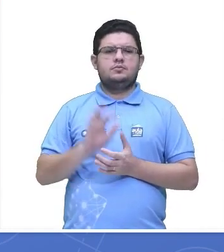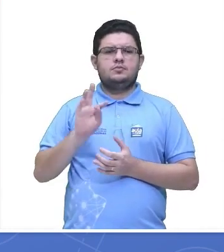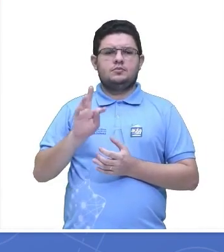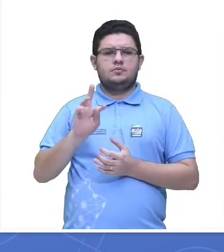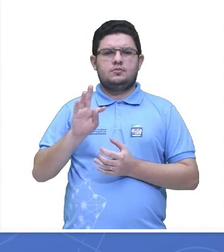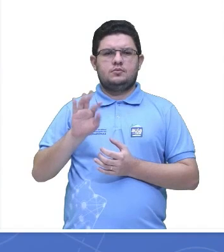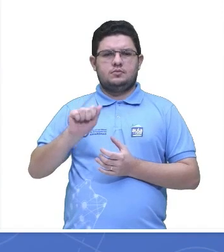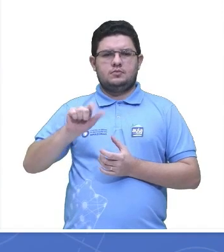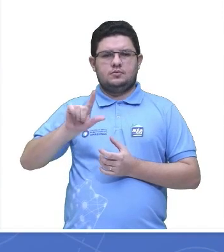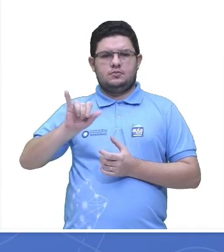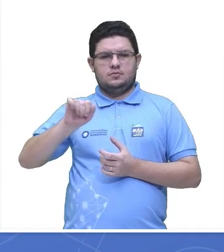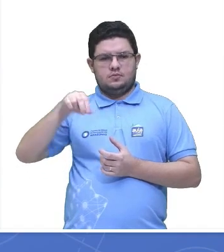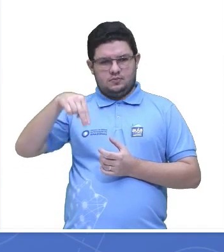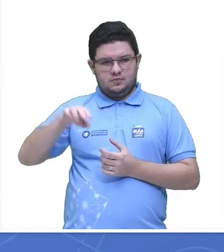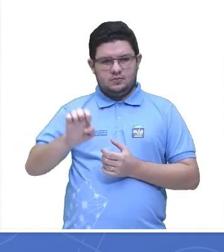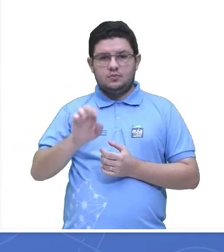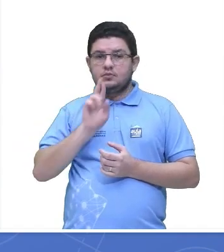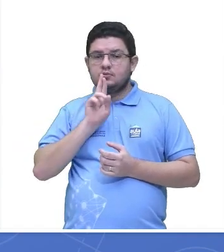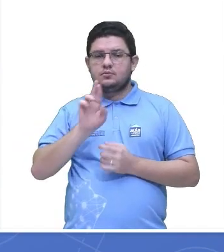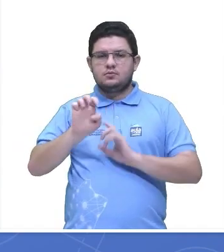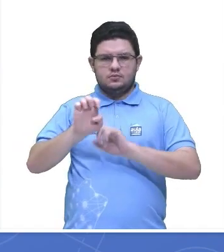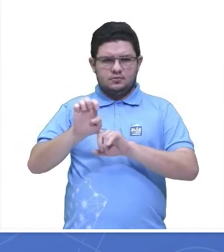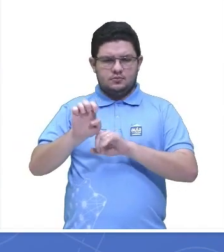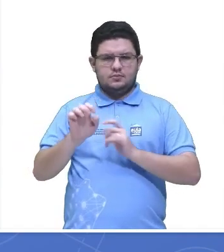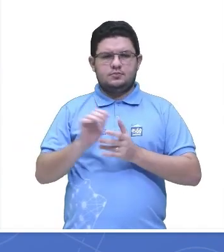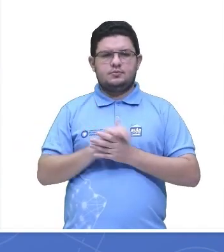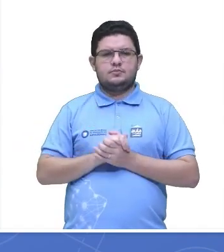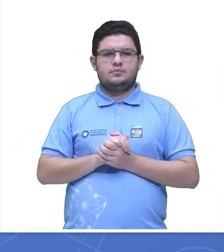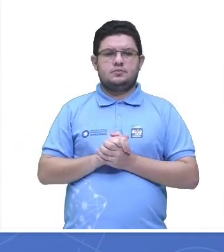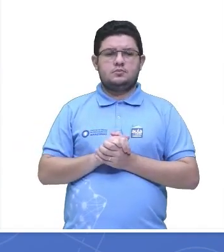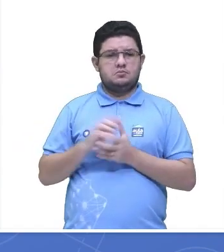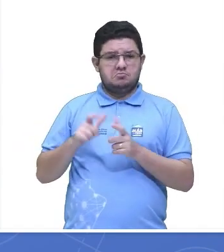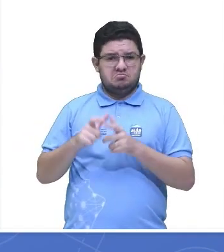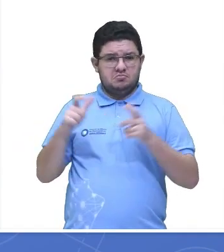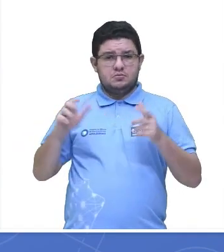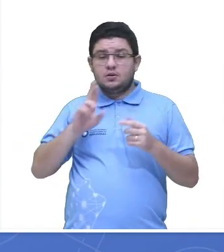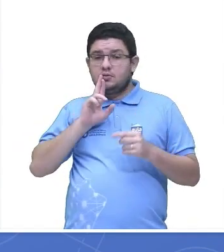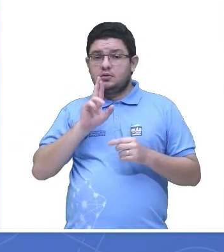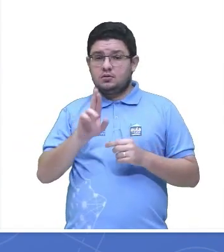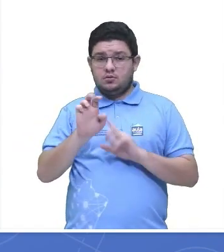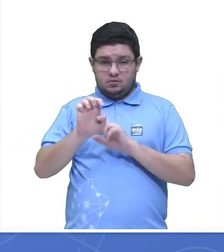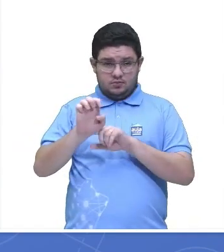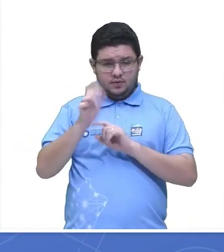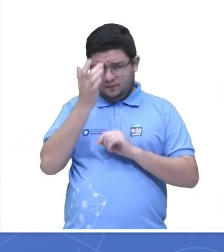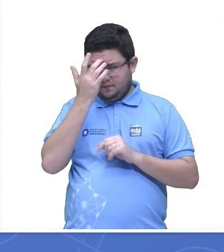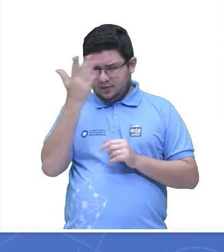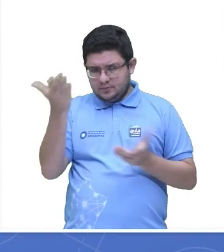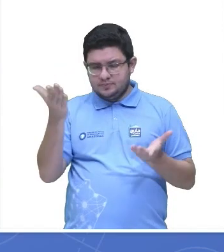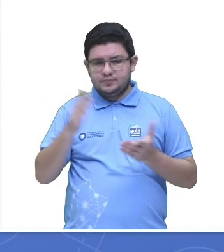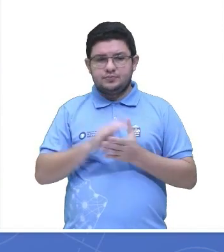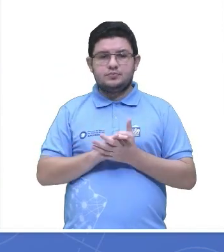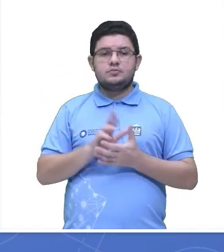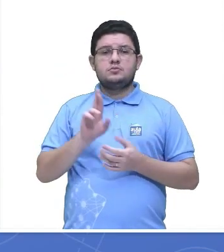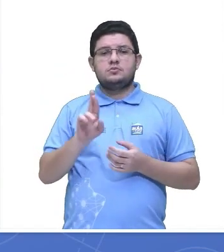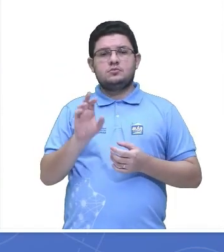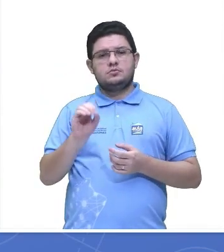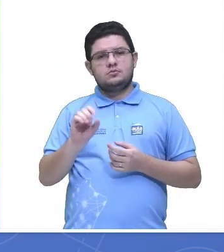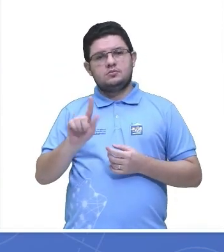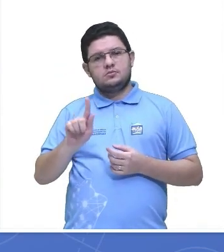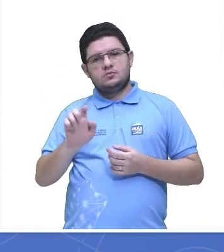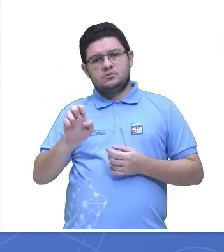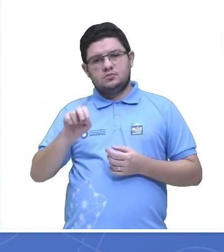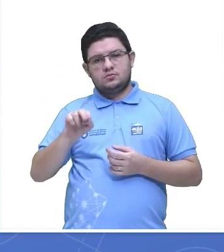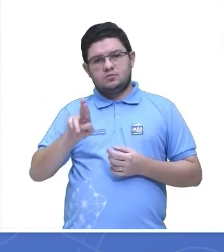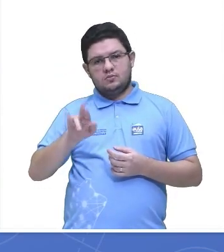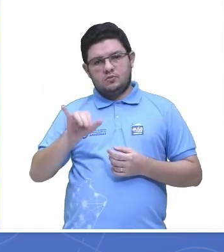também letra E, todos apostando na letra E, tá bem fácil mesmo, né? Aí nós temos Rogério, né? Letra E,